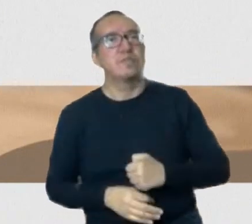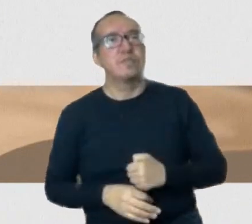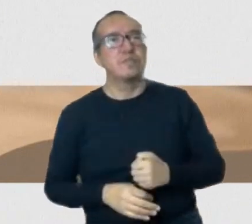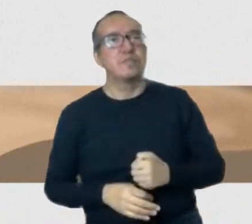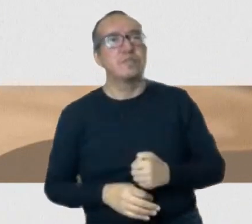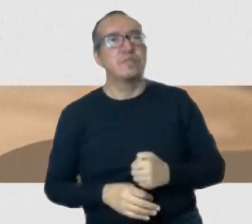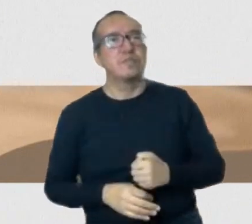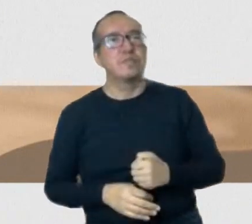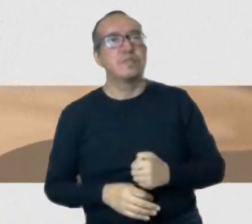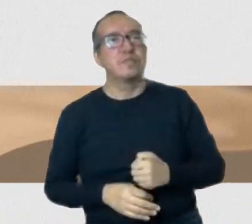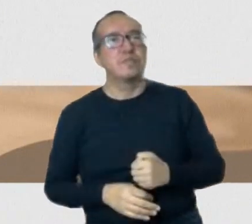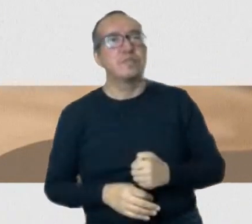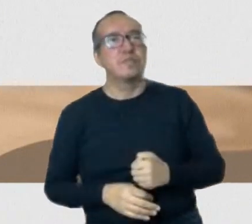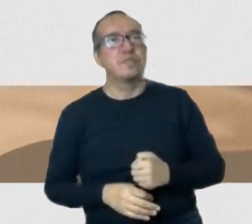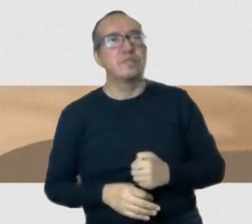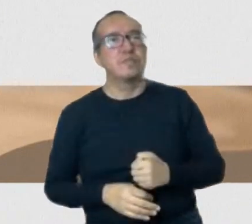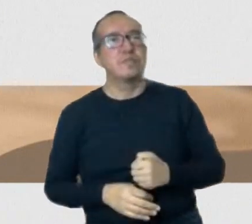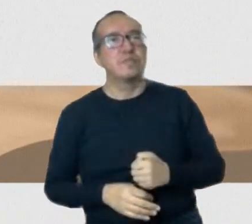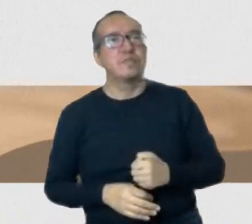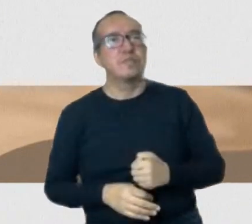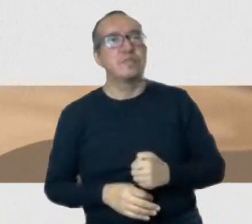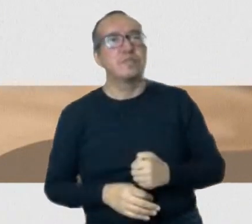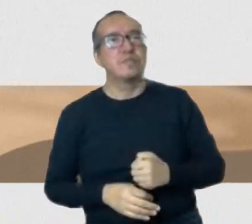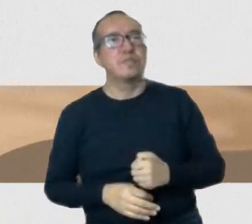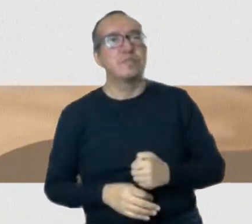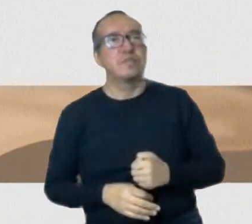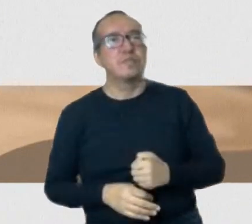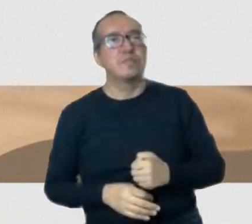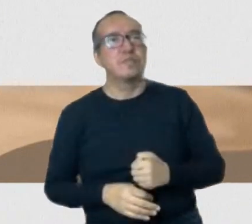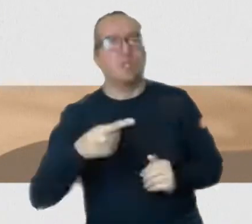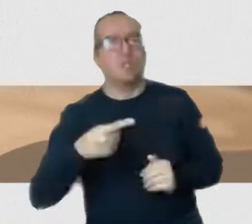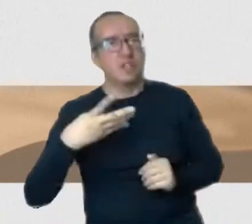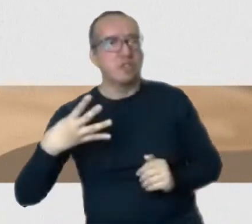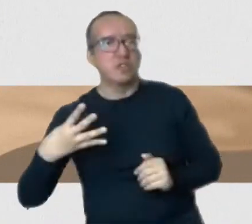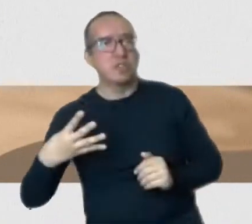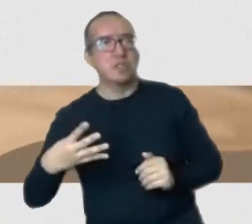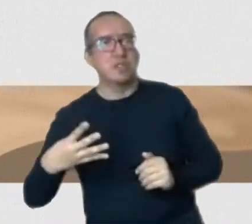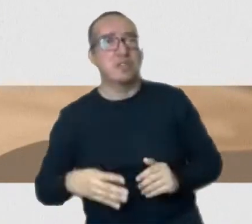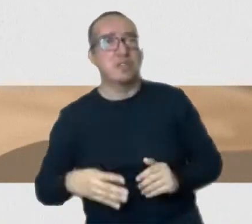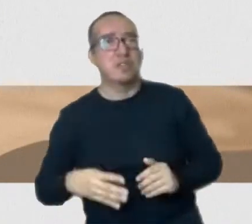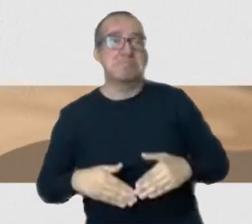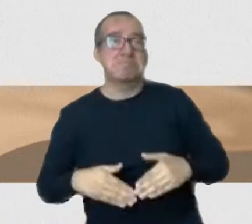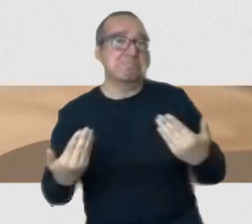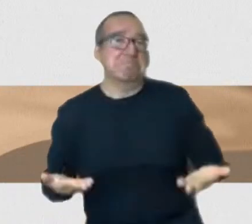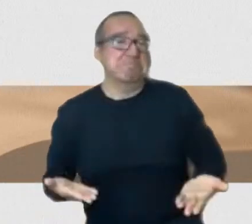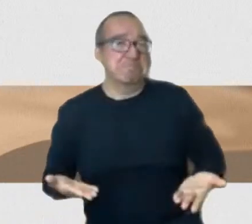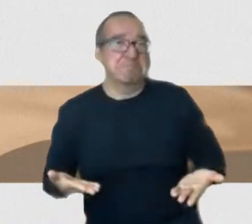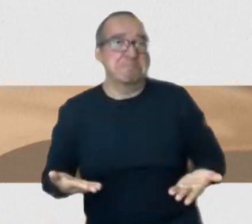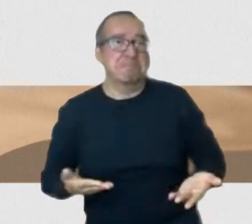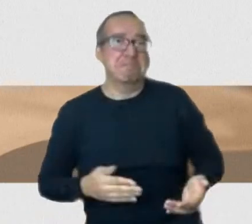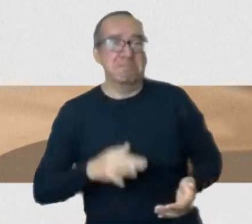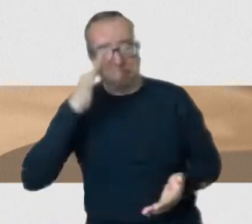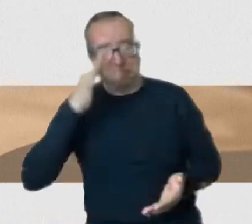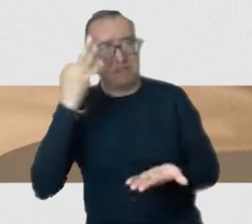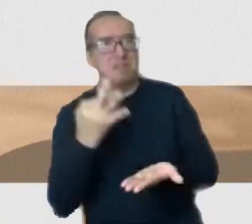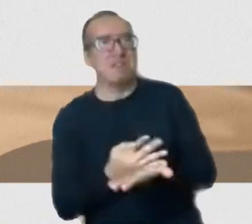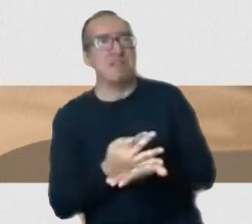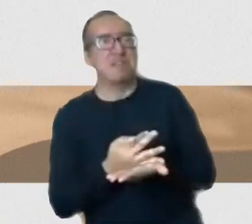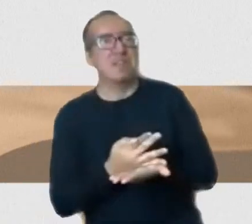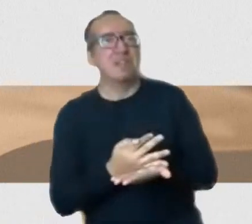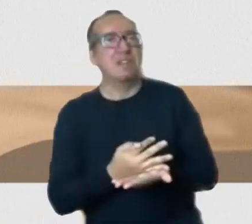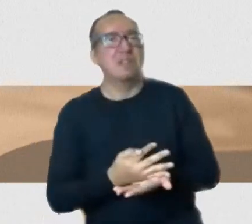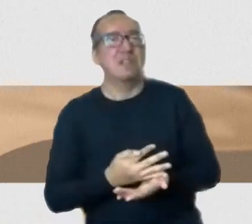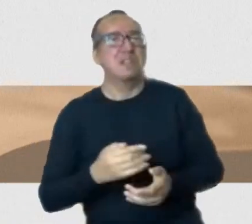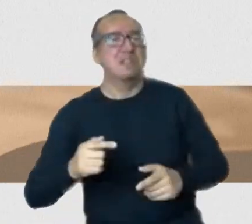que aproveita se alguém disser que tem fé e não tiver obras? Porventura a fé pode salvá-lo? E se o irmão